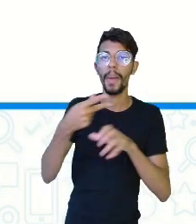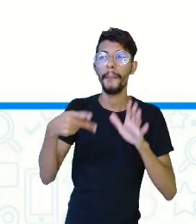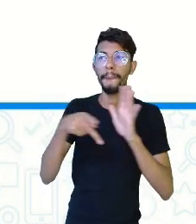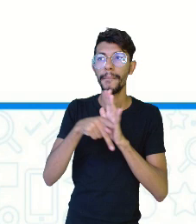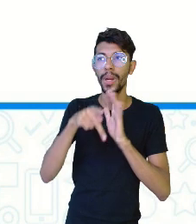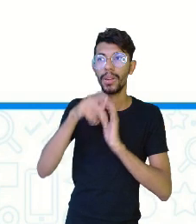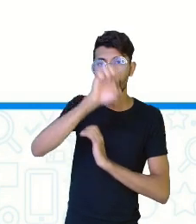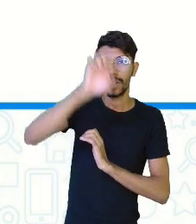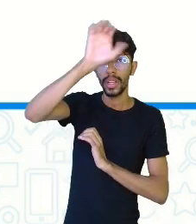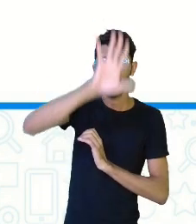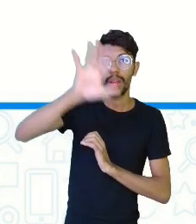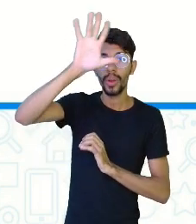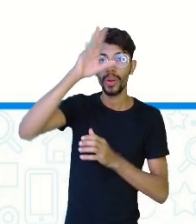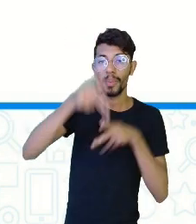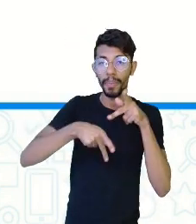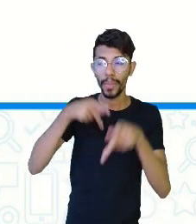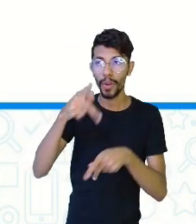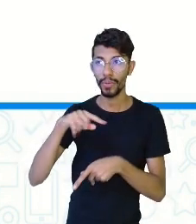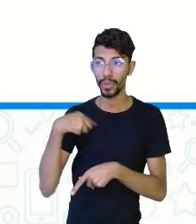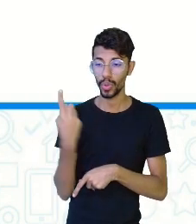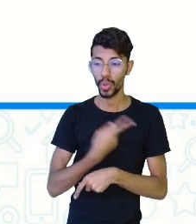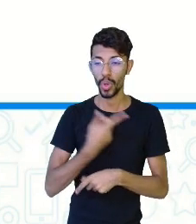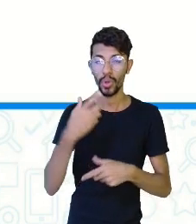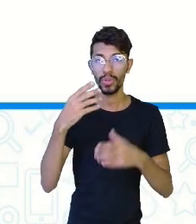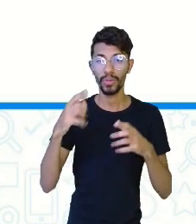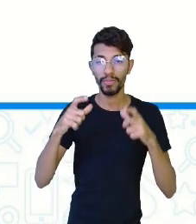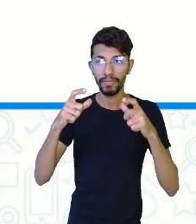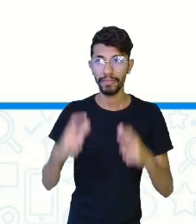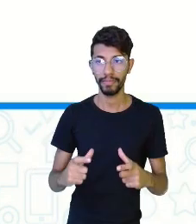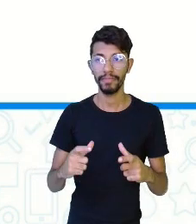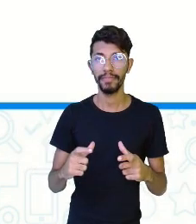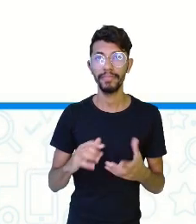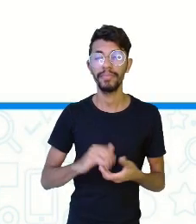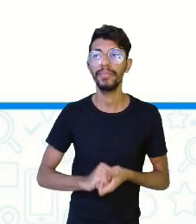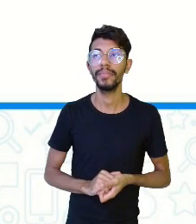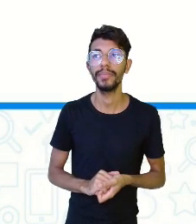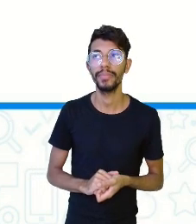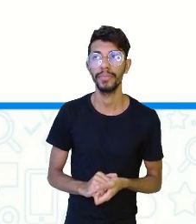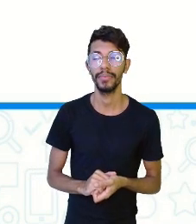nosso território. Foi isso que eu falei.